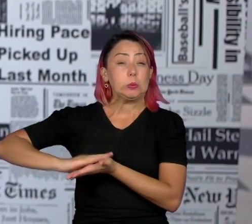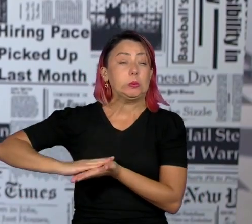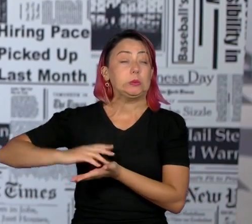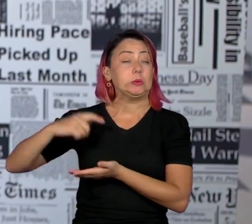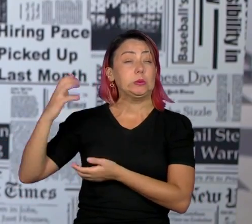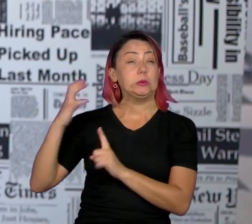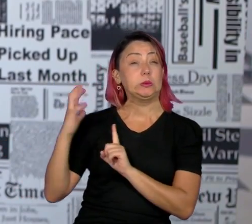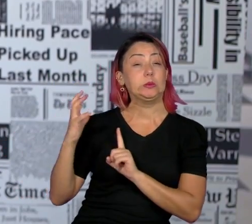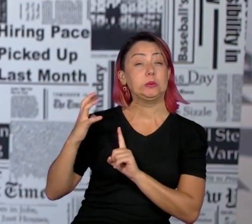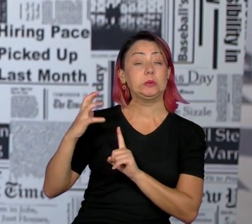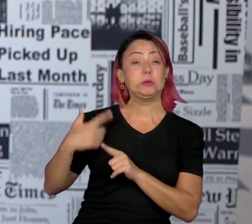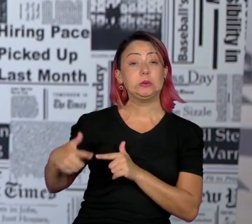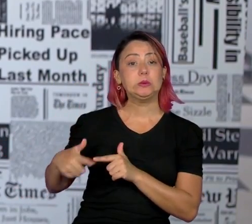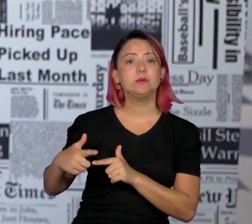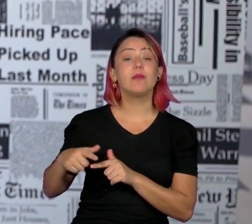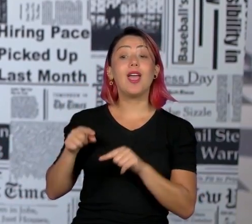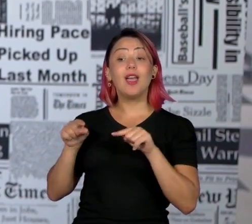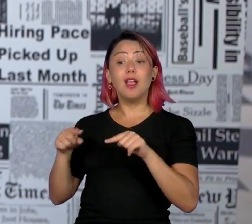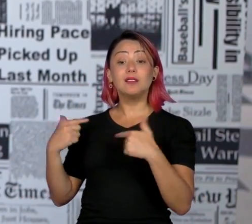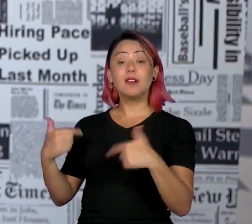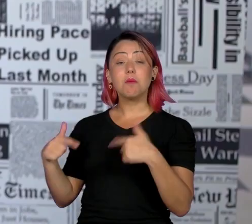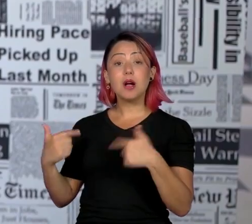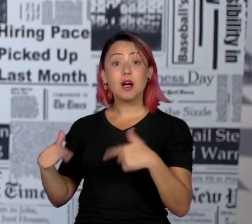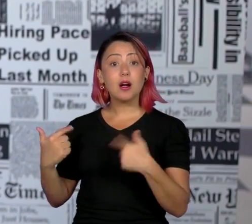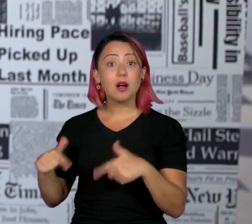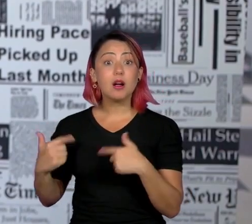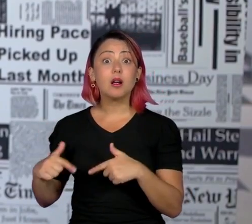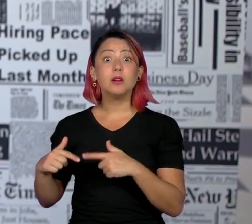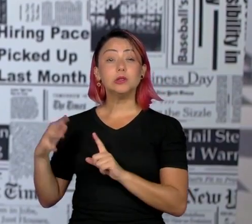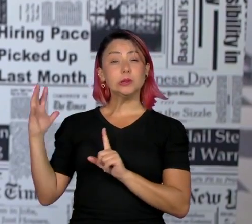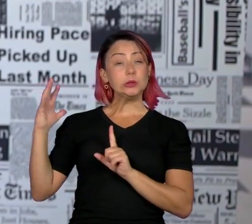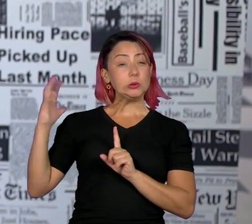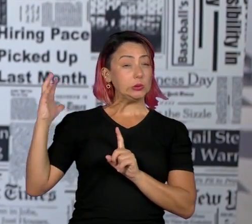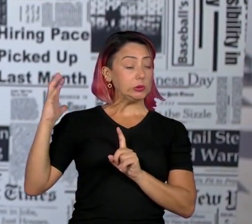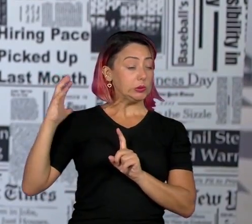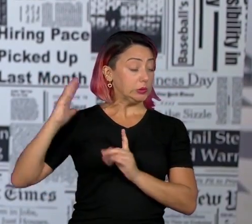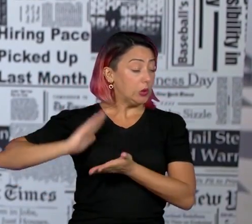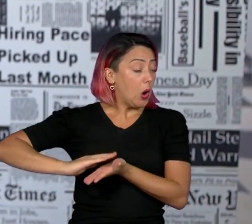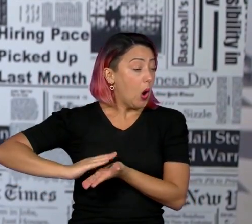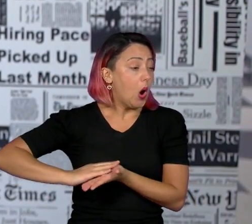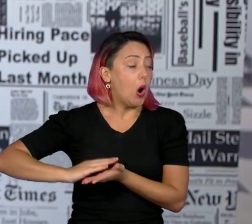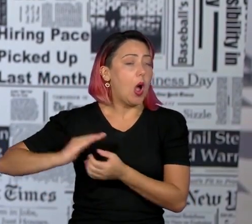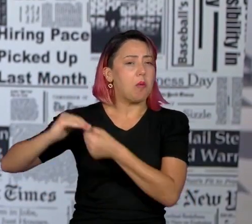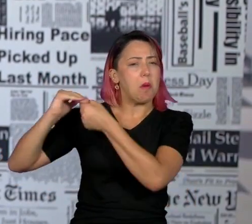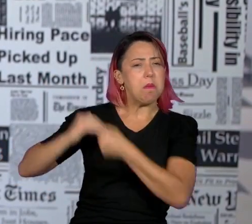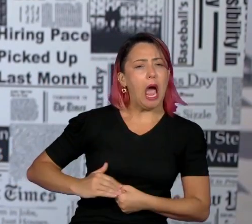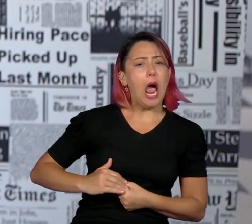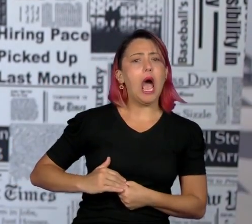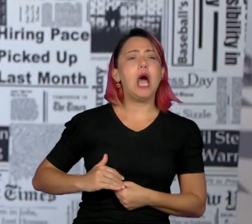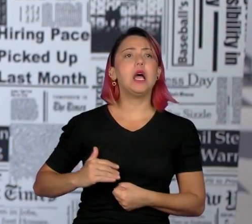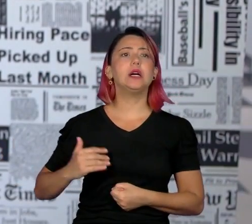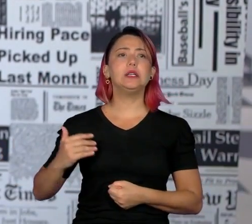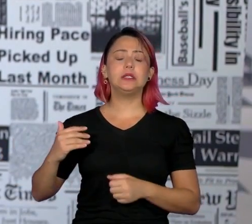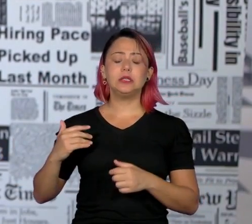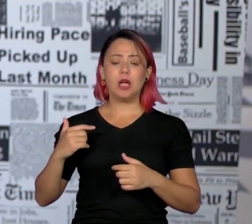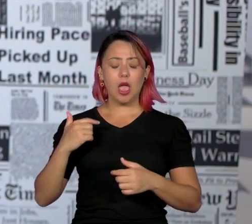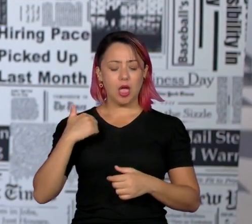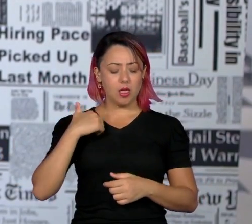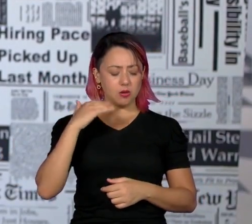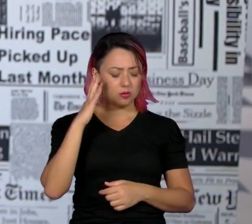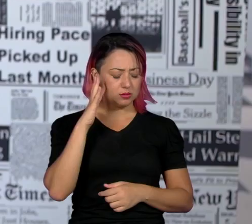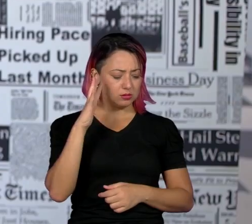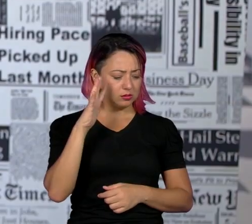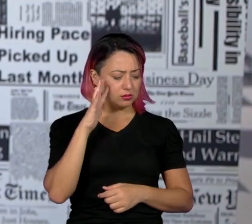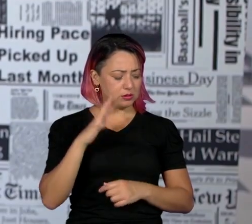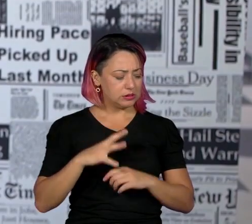E ali, naquele emprego, com base de muita pressão, muita humilhação, eu parei e